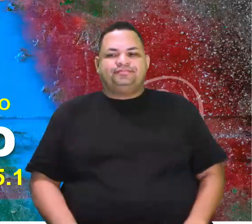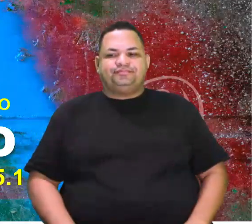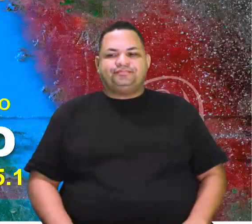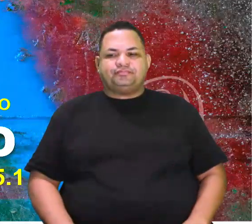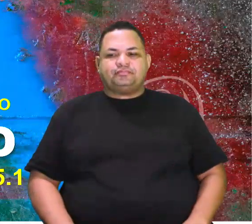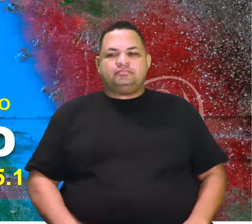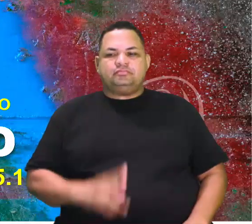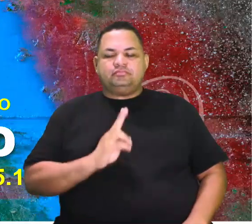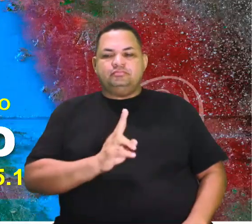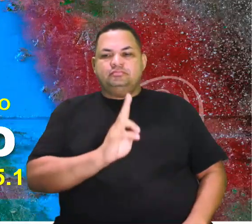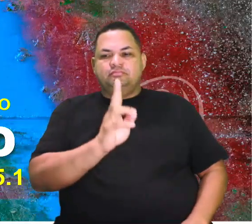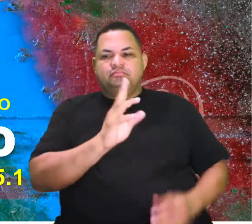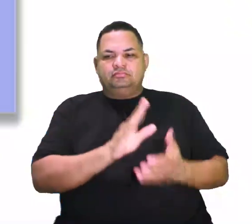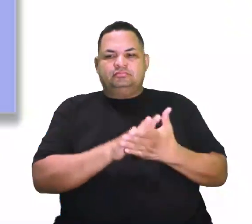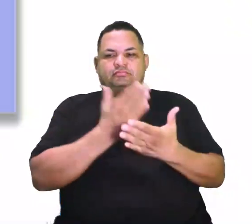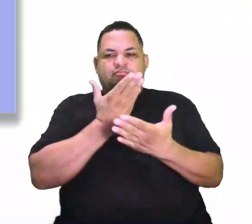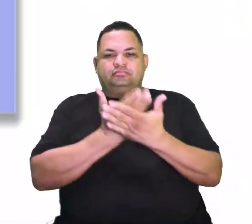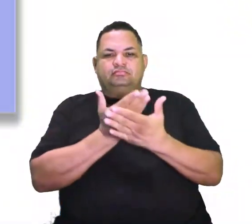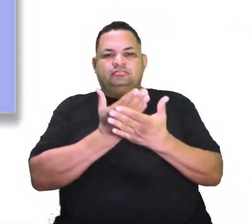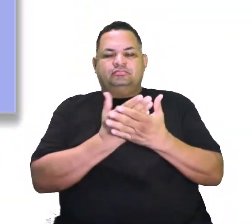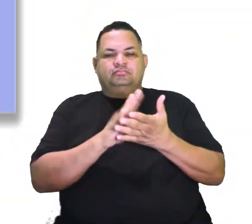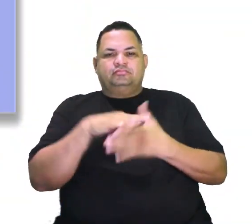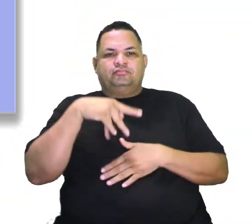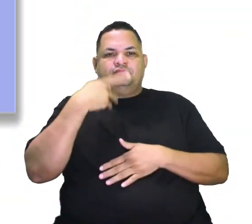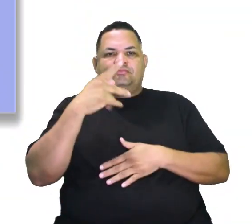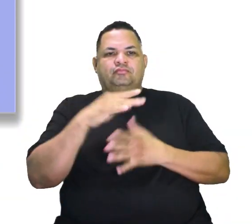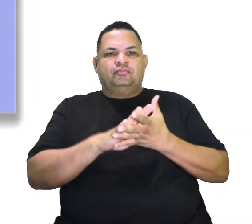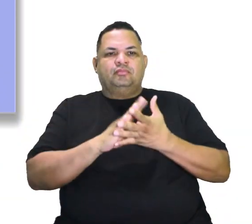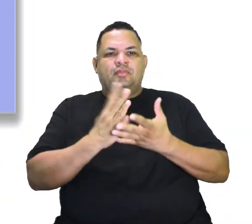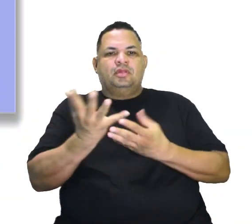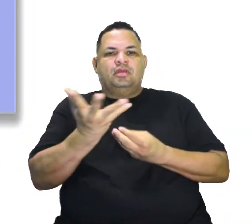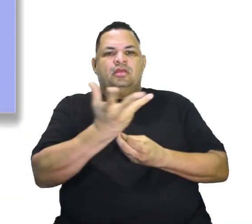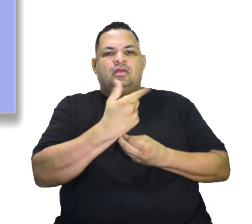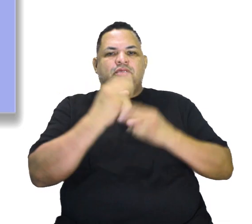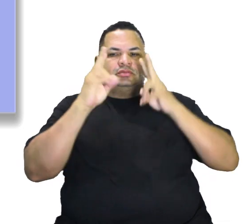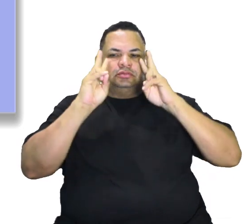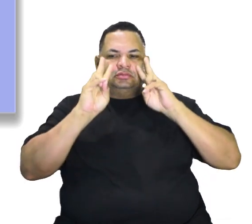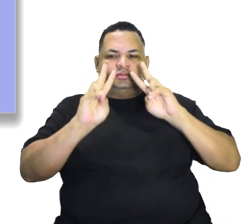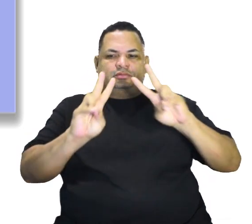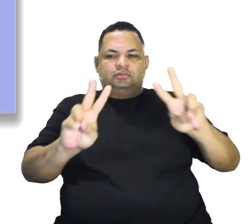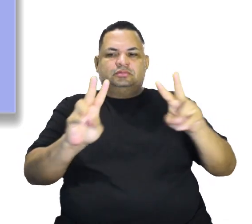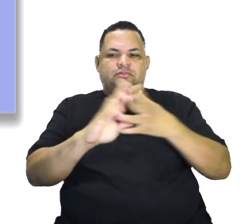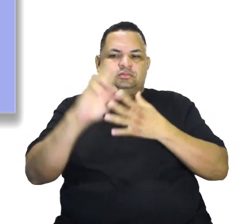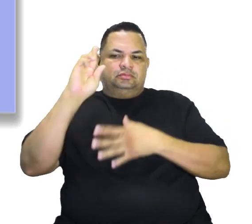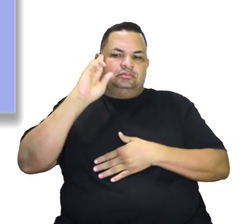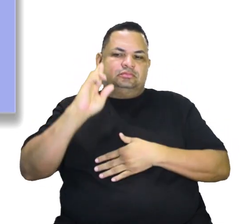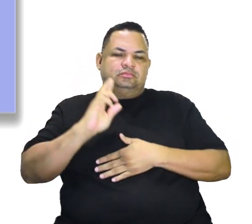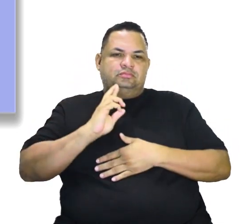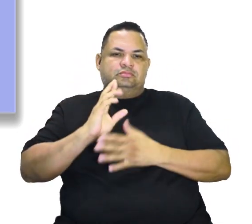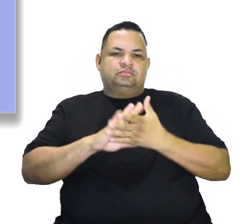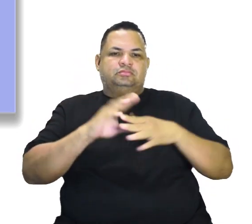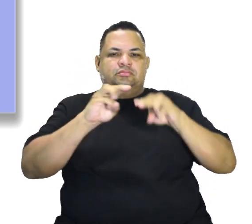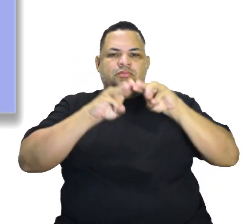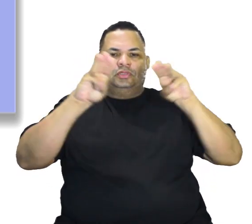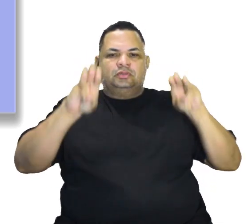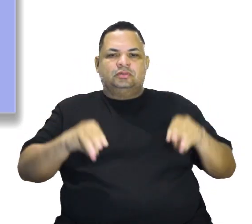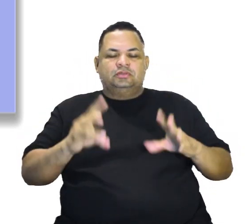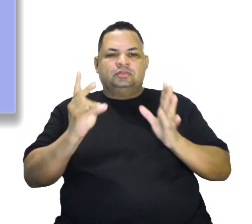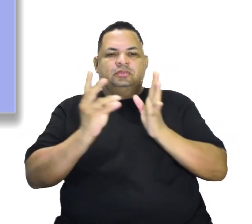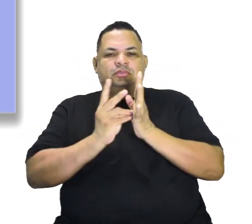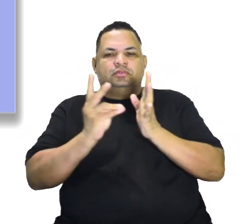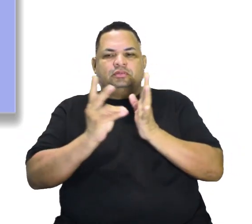estudante, continuando com os estudos, vamos falar das artes visuais em Rondônia. Então vamos falar do Museu